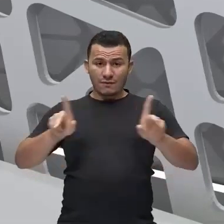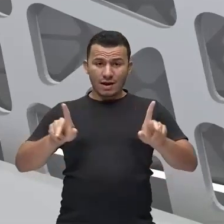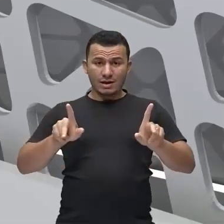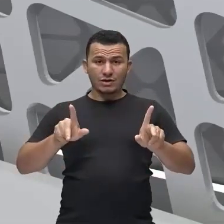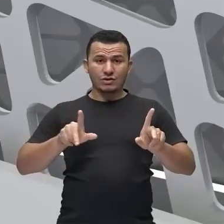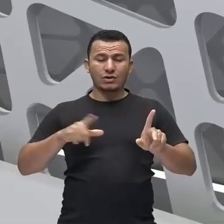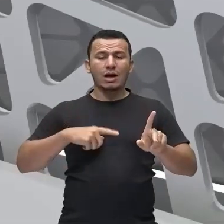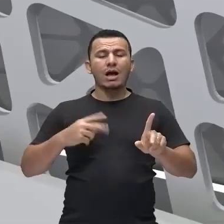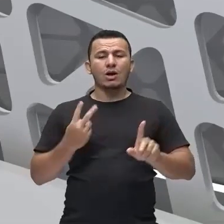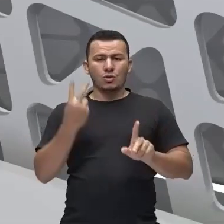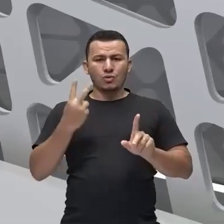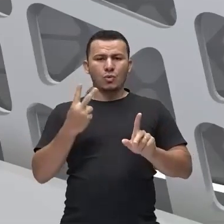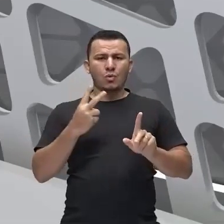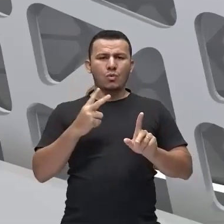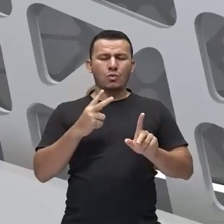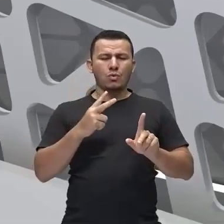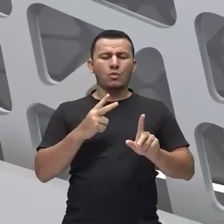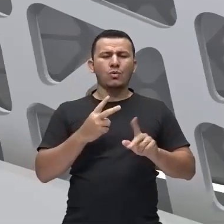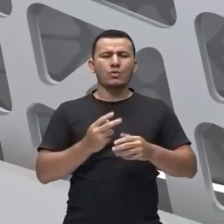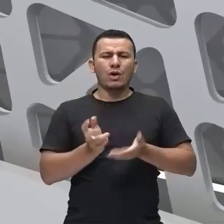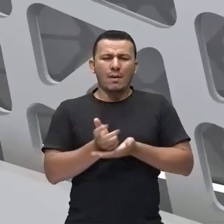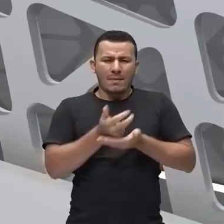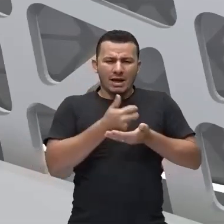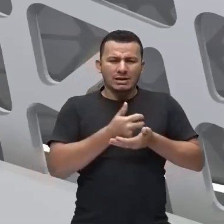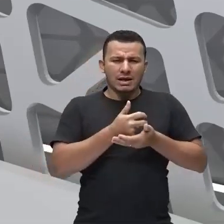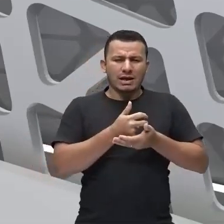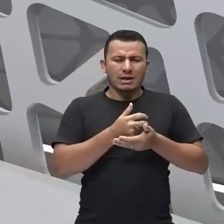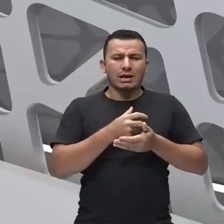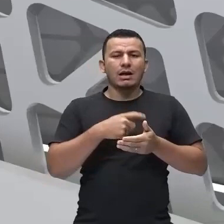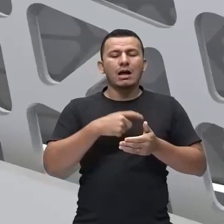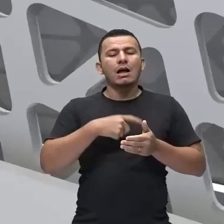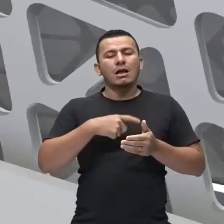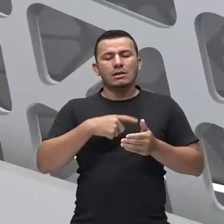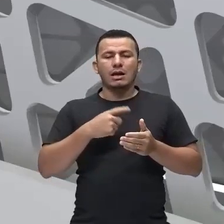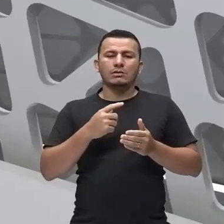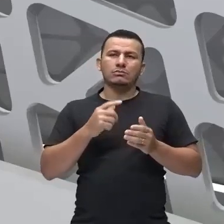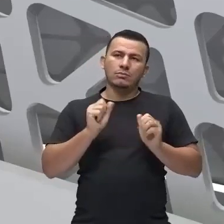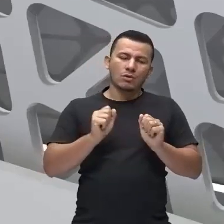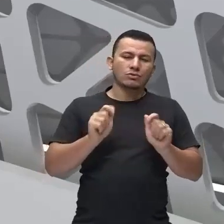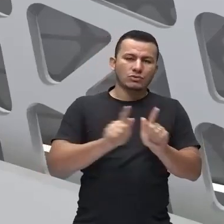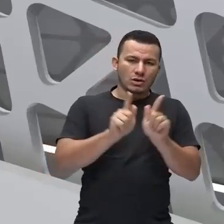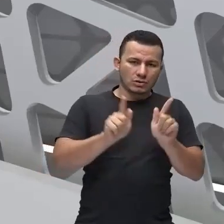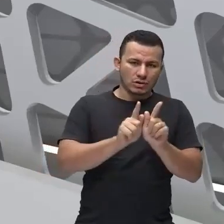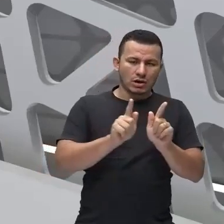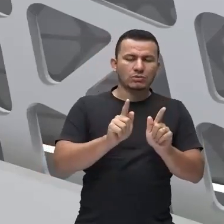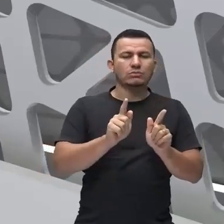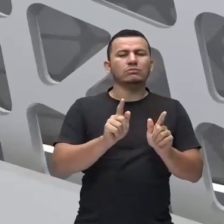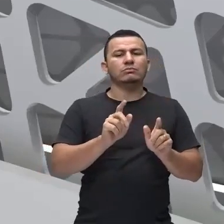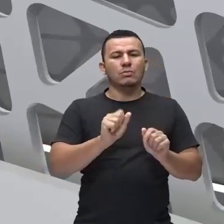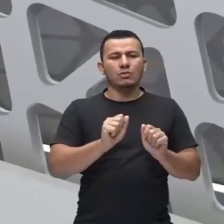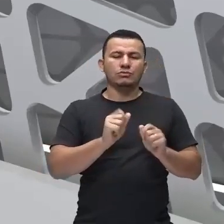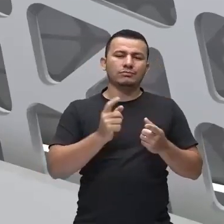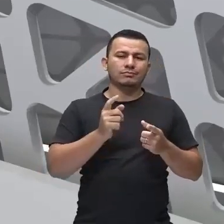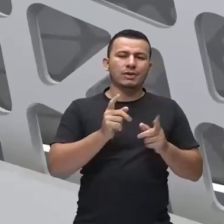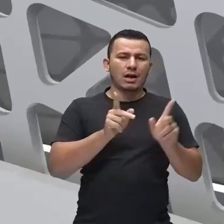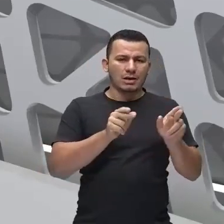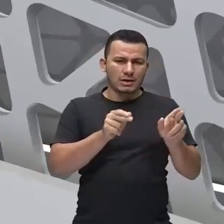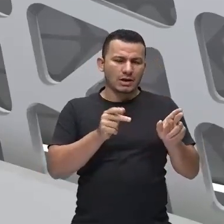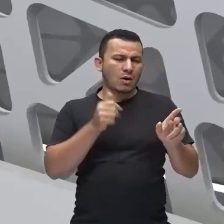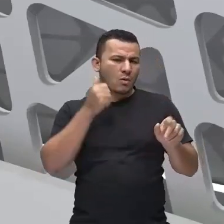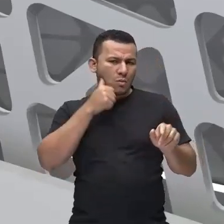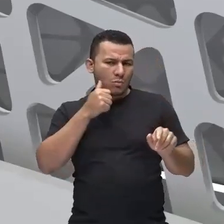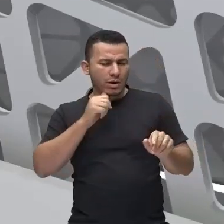duas placentas. E esses sim podem ser do mesmo sexo ou de sexos diferentes. E eles já não vão